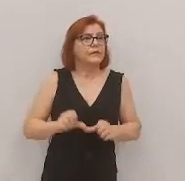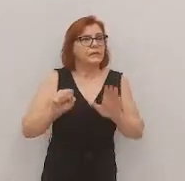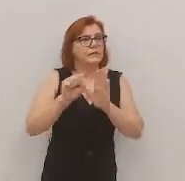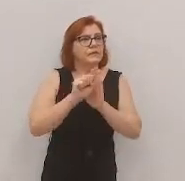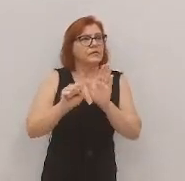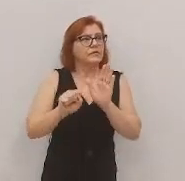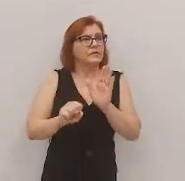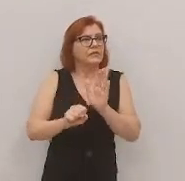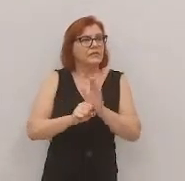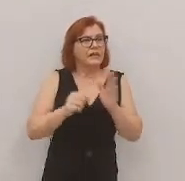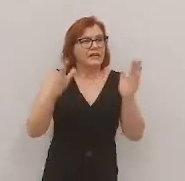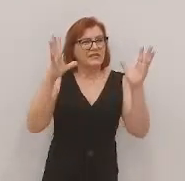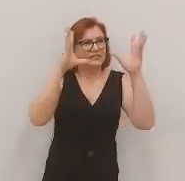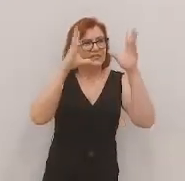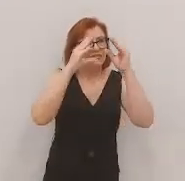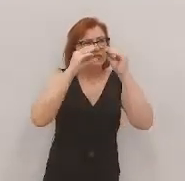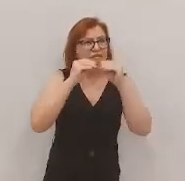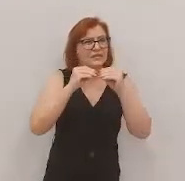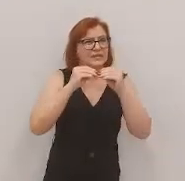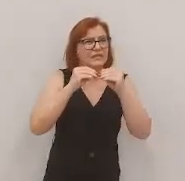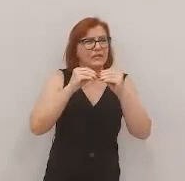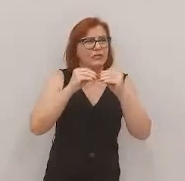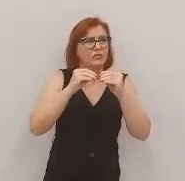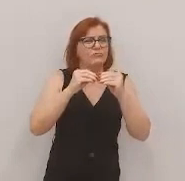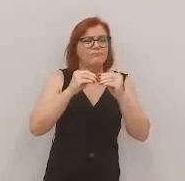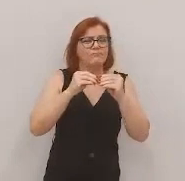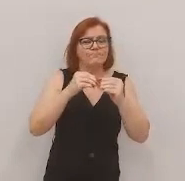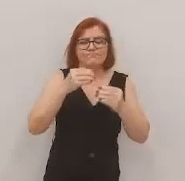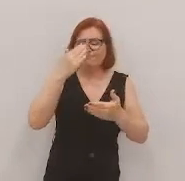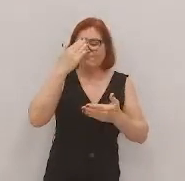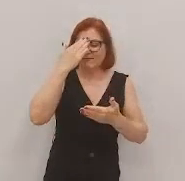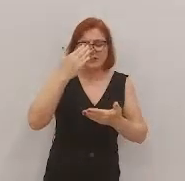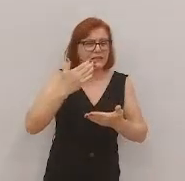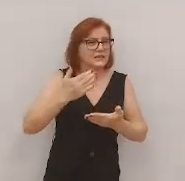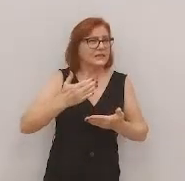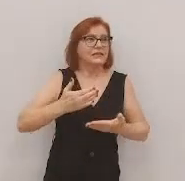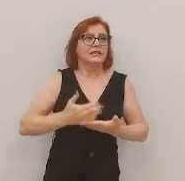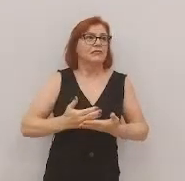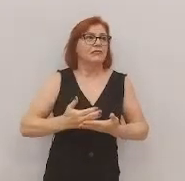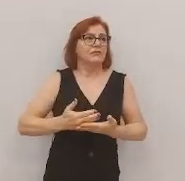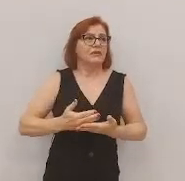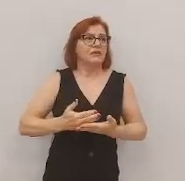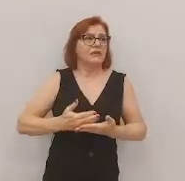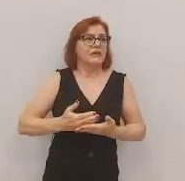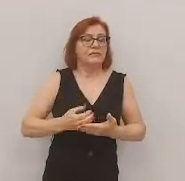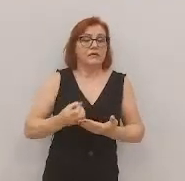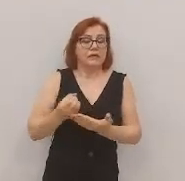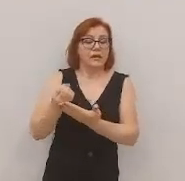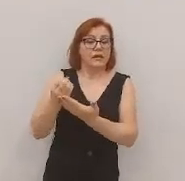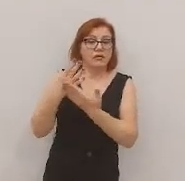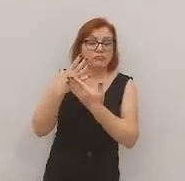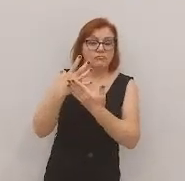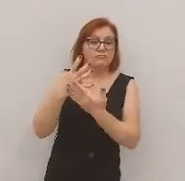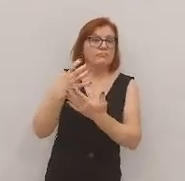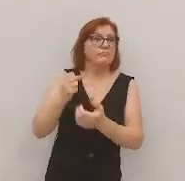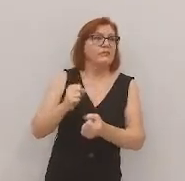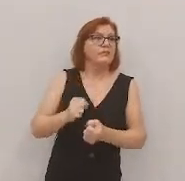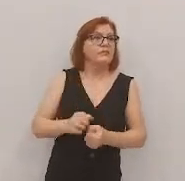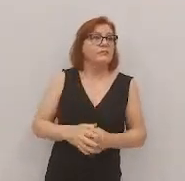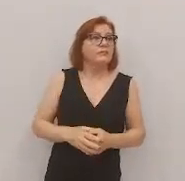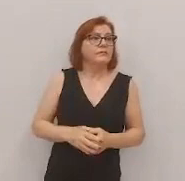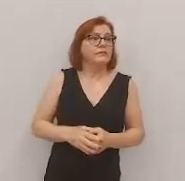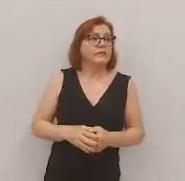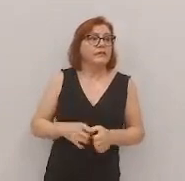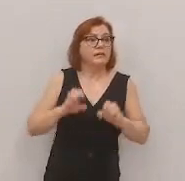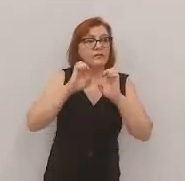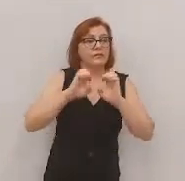luz do Evangelho da glória de Cristo, o qual é a imagem de Deus.